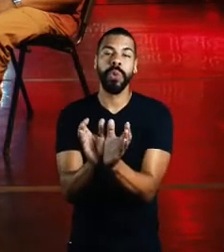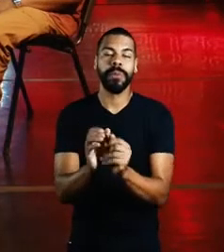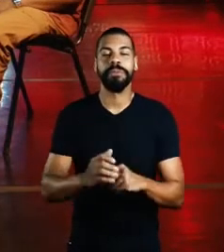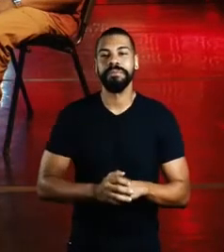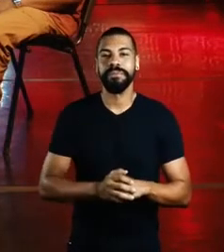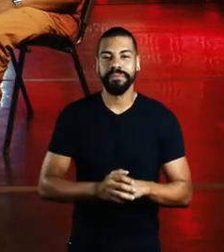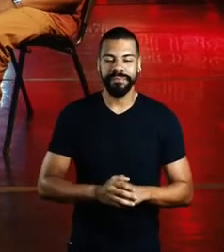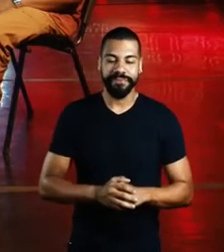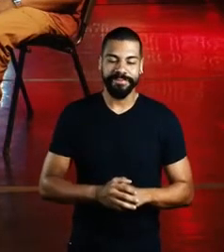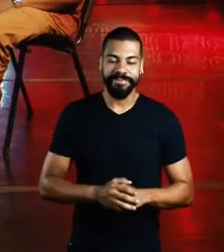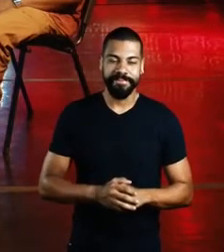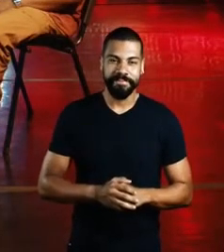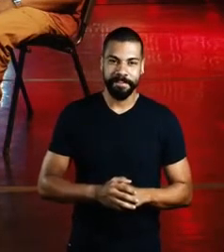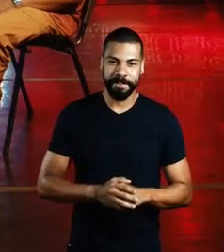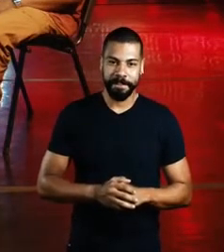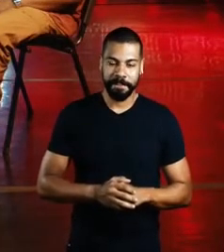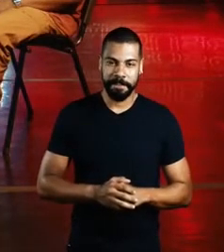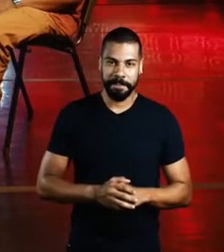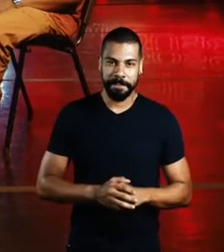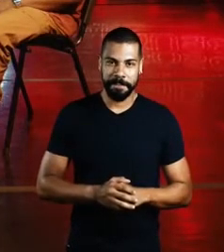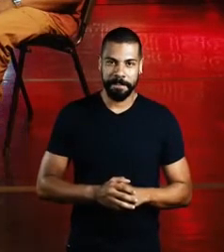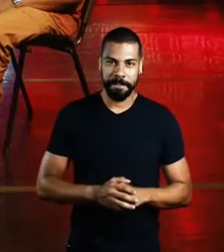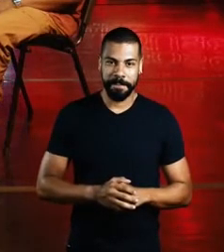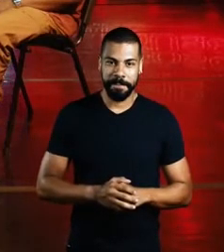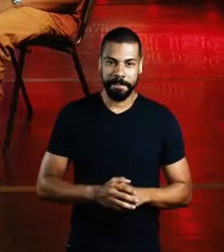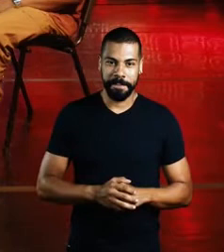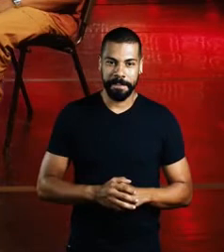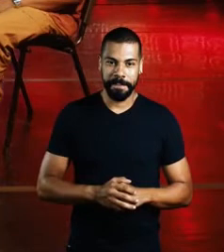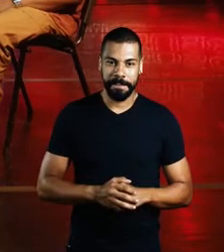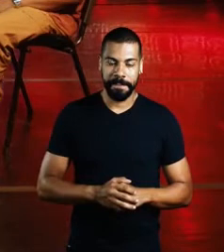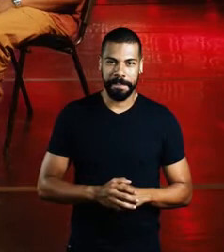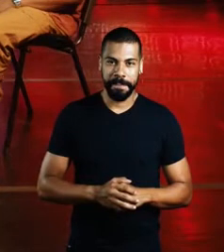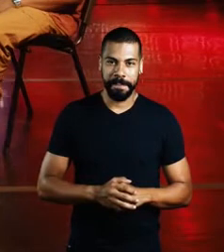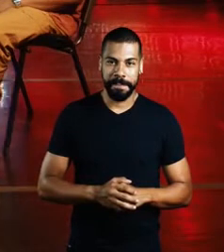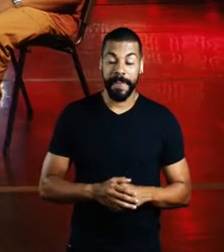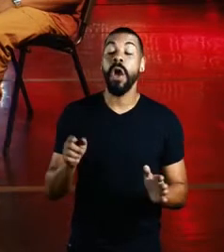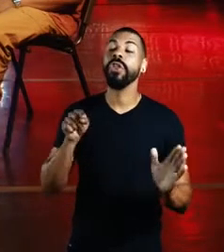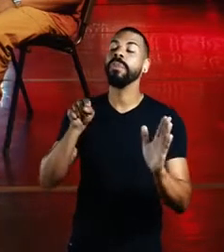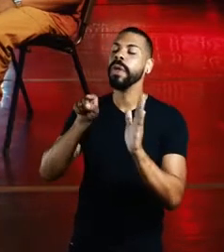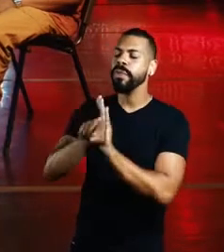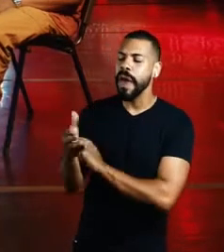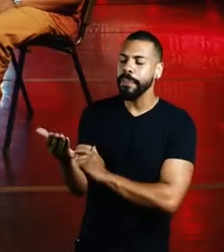né? Meu, então... Mas, ô Cri,